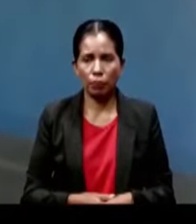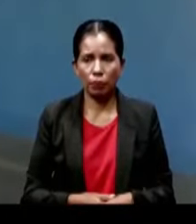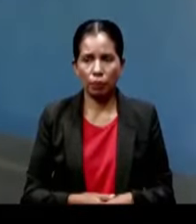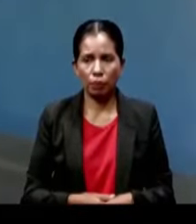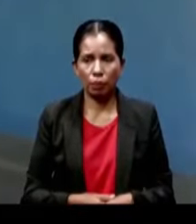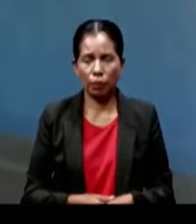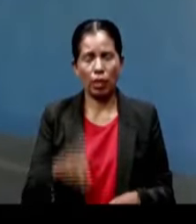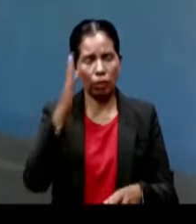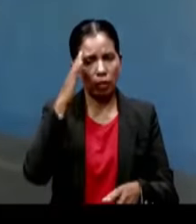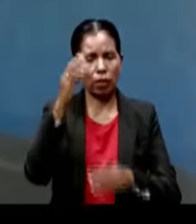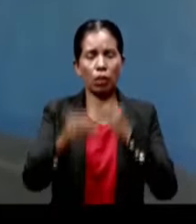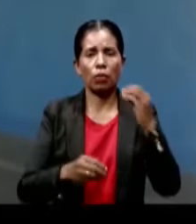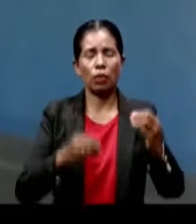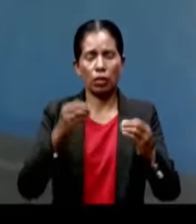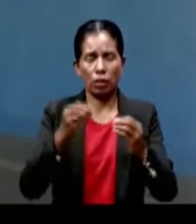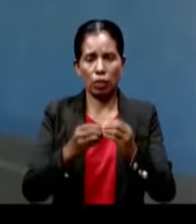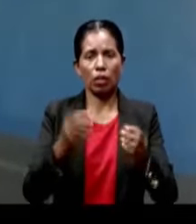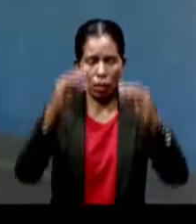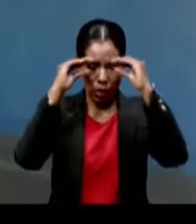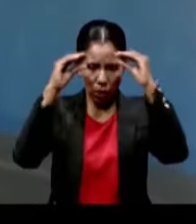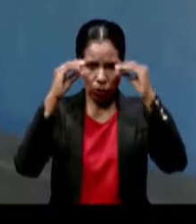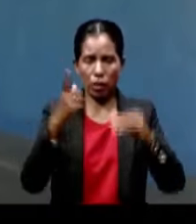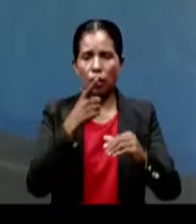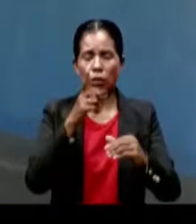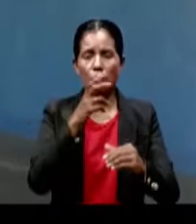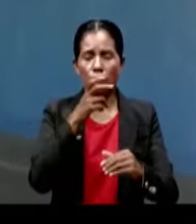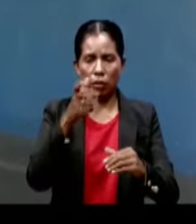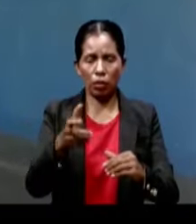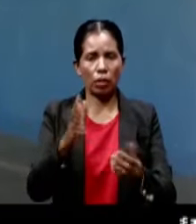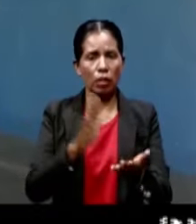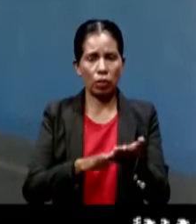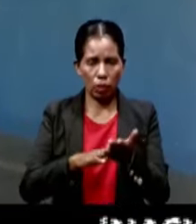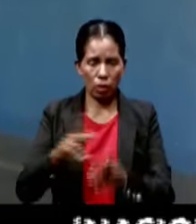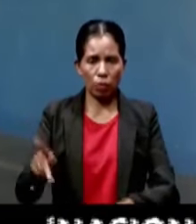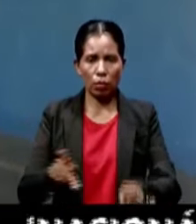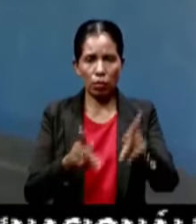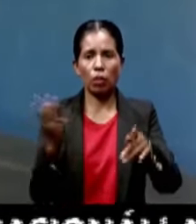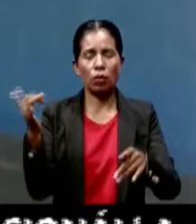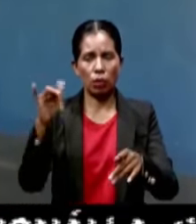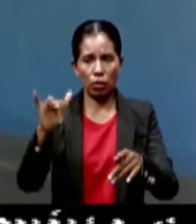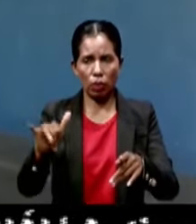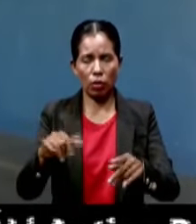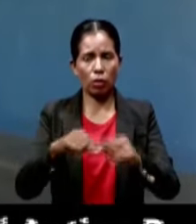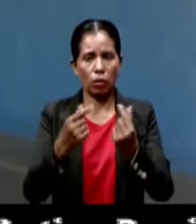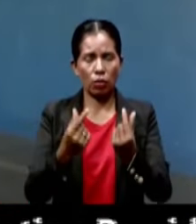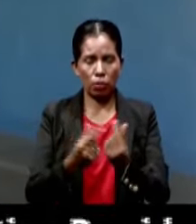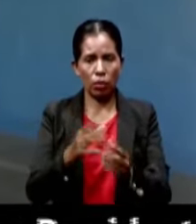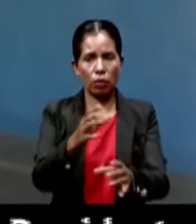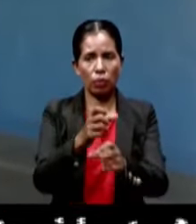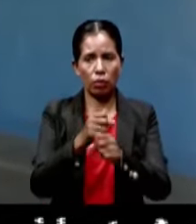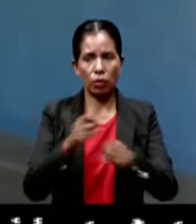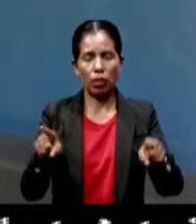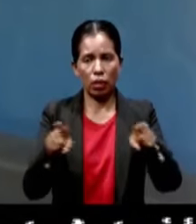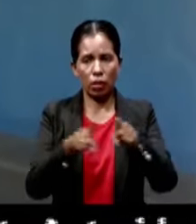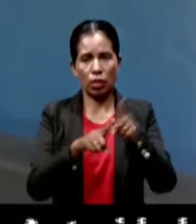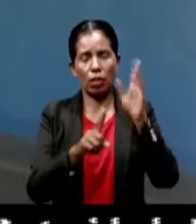Telespectadores, ato hatene liutan kona ba realidade hanorin lingua portuguesa e a escola pública sira, nebe equipa GMN Foti hanesan a